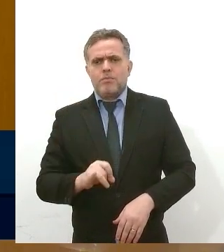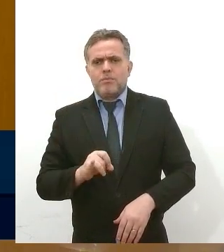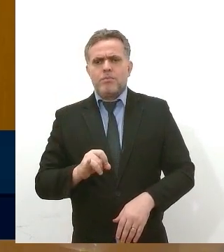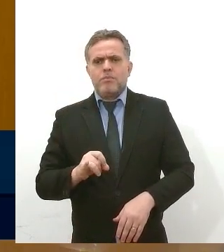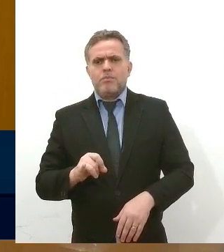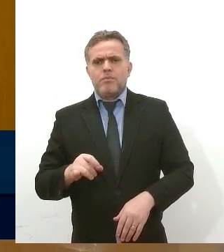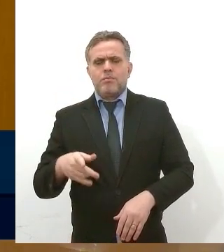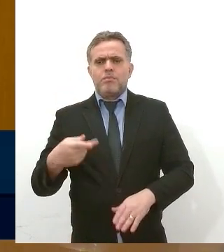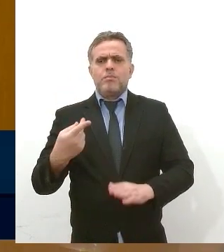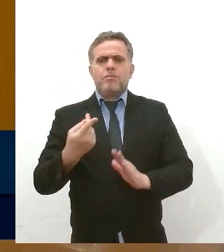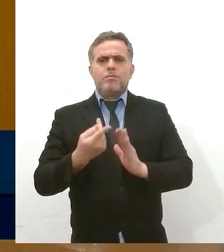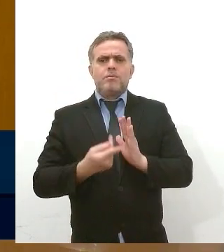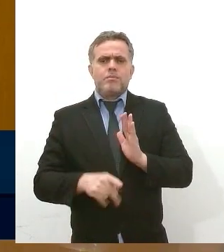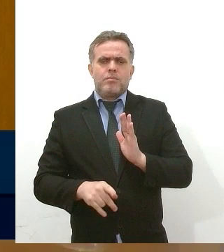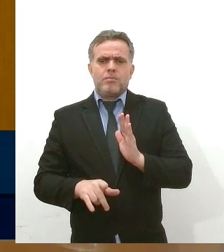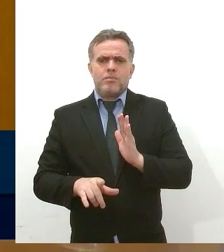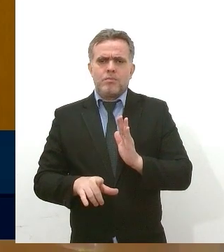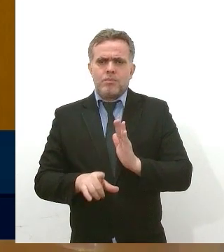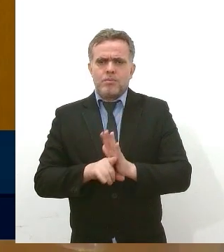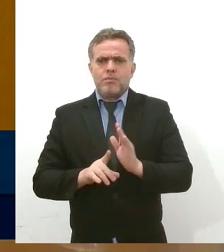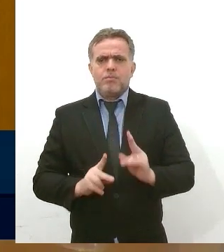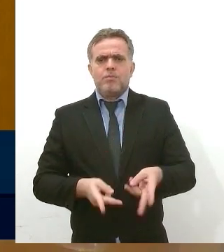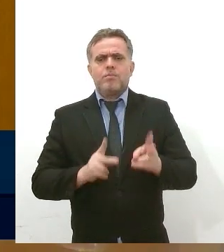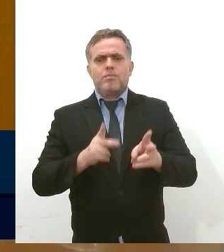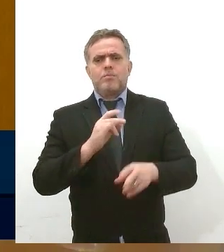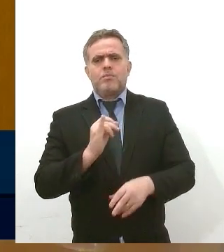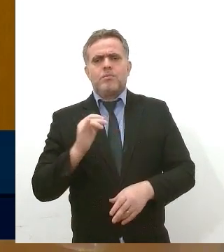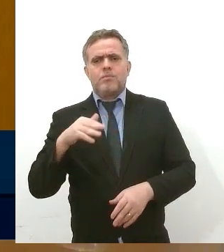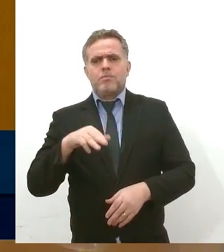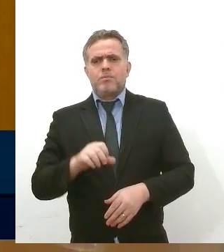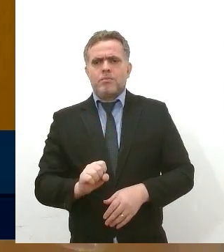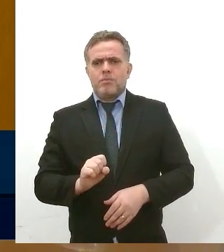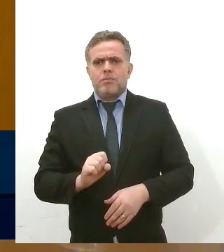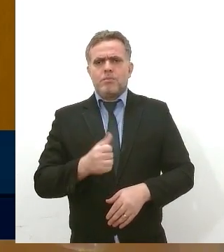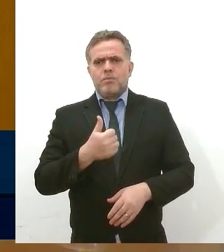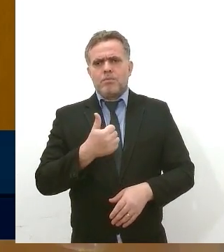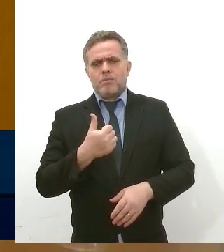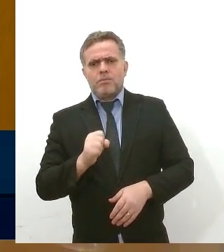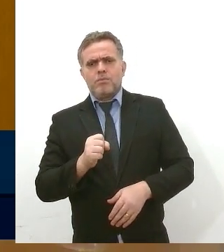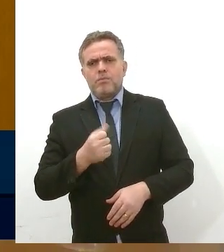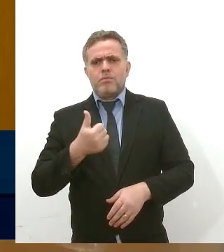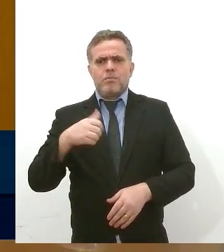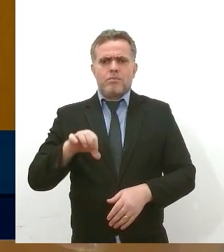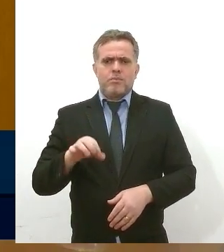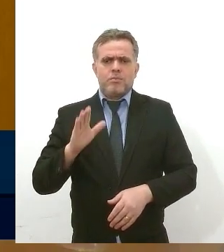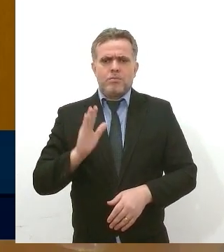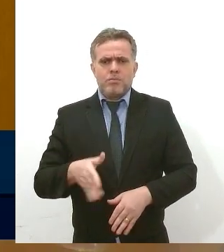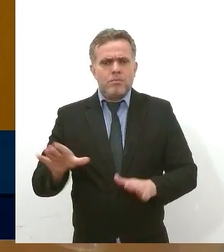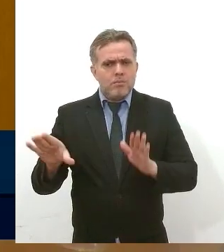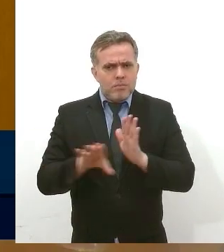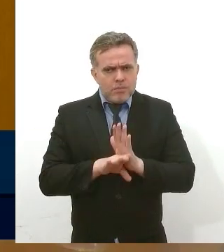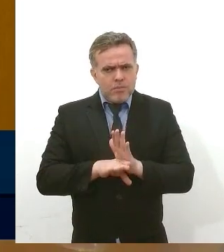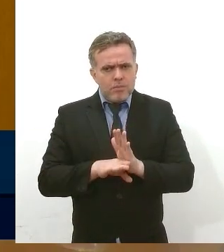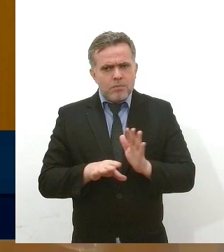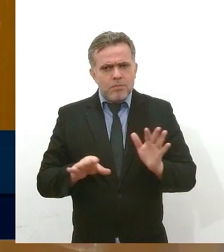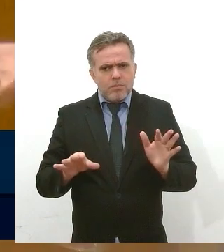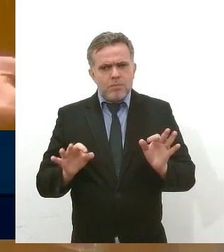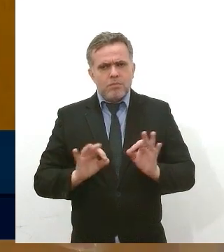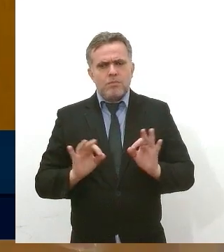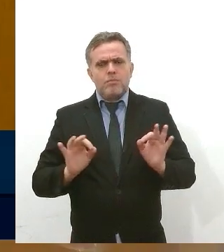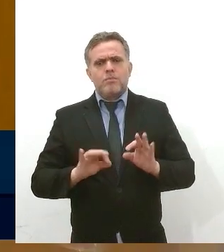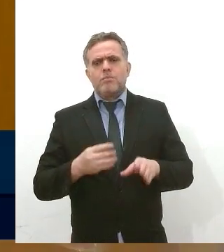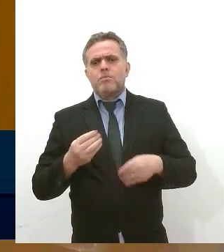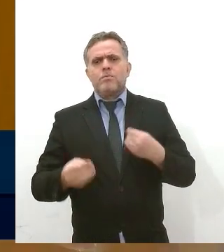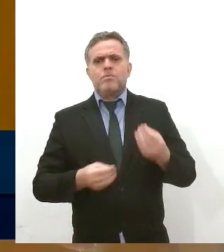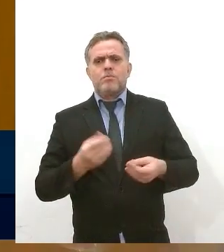manter o ICMS em 18% ou 19% já chegaram a essa casa. A informação que nós temos é que, por